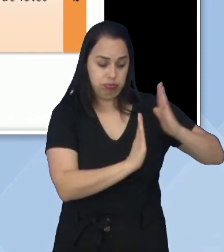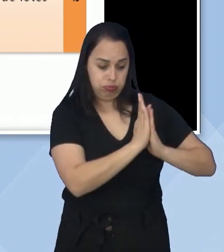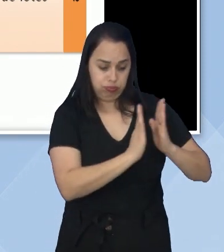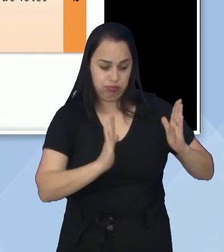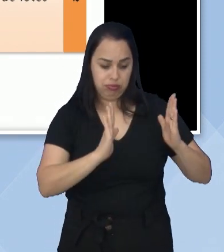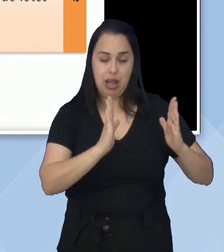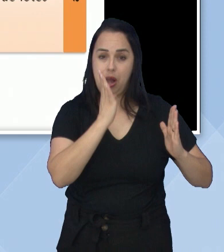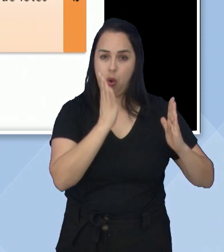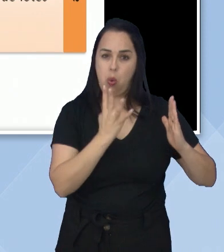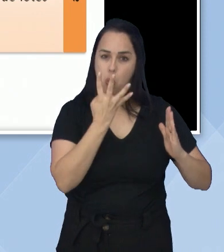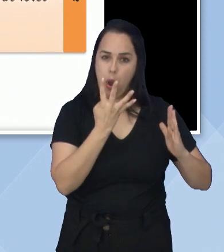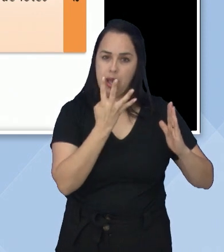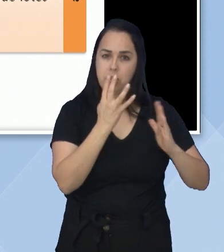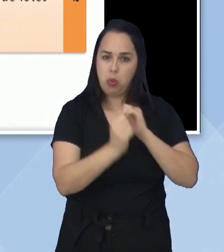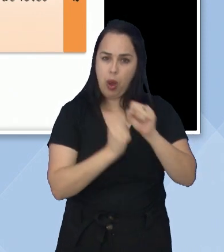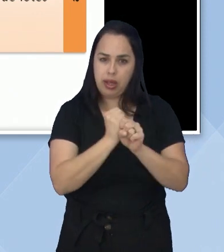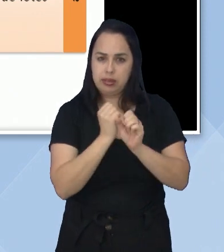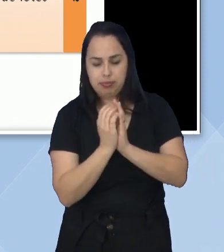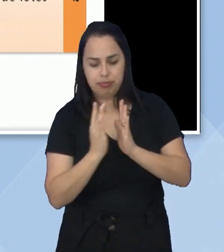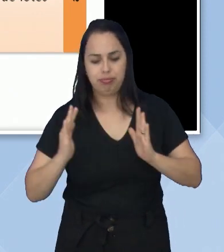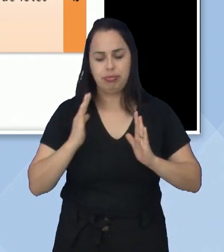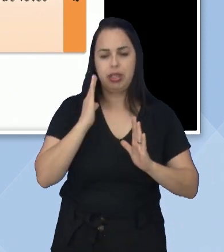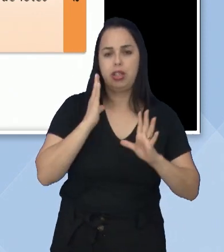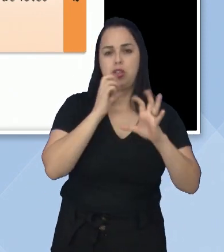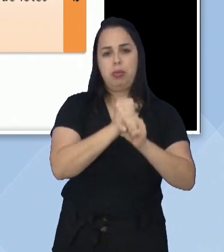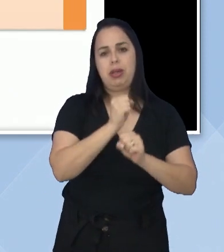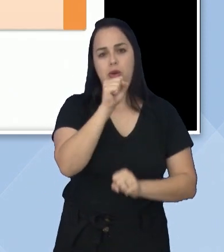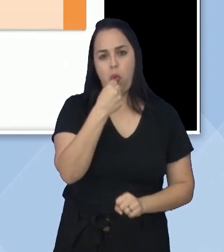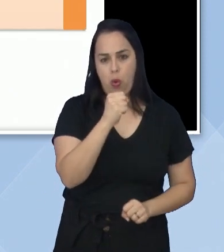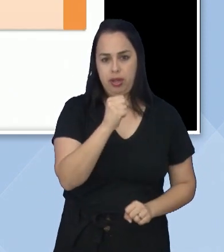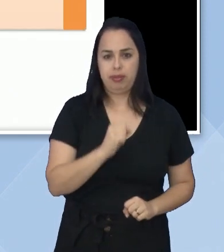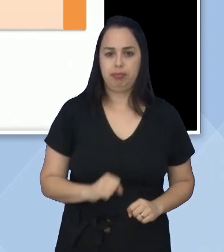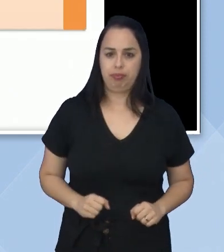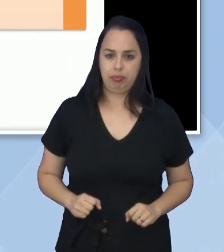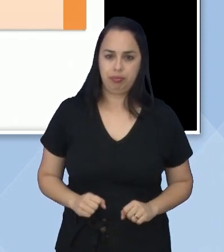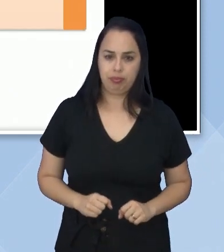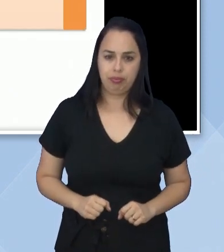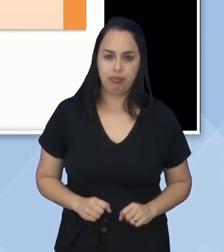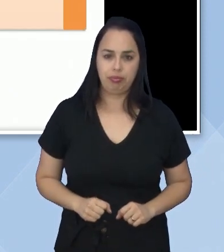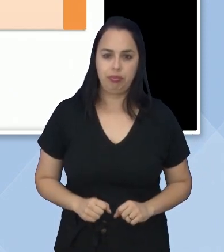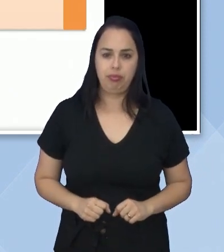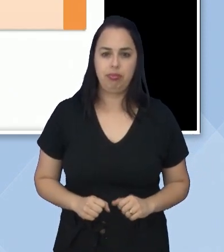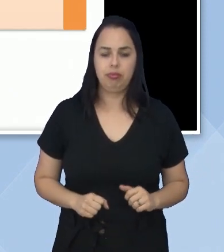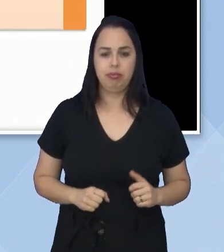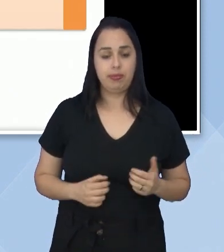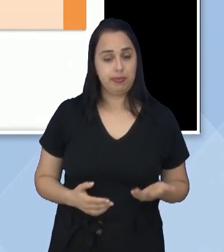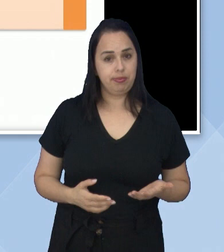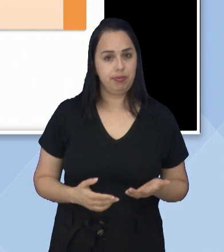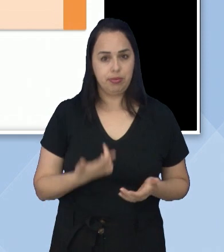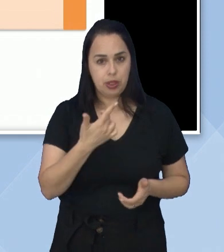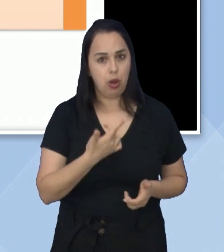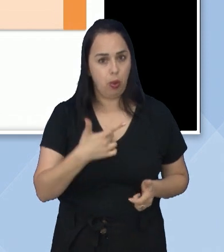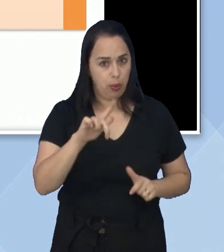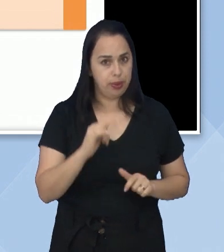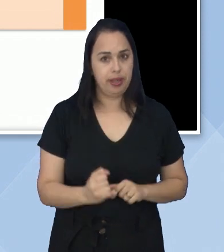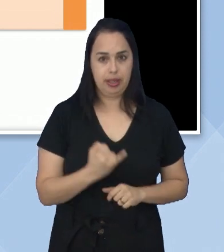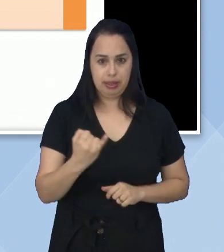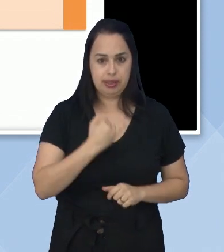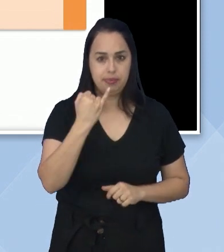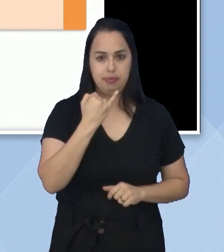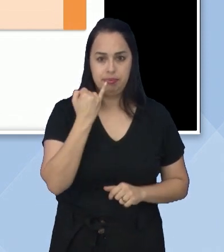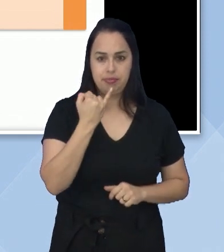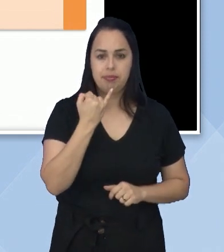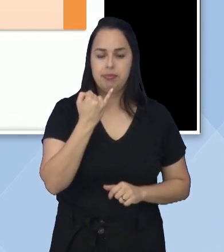ficar uma coisa vaga é preciso conceituar esse termo e é isso que nós estamos propondo na lei uma outra coisa importante também na